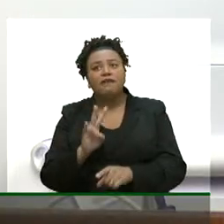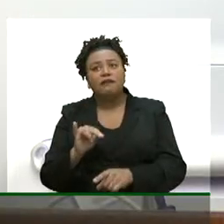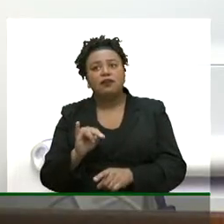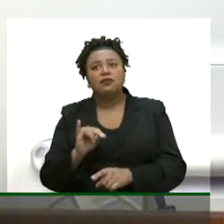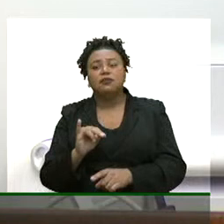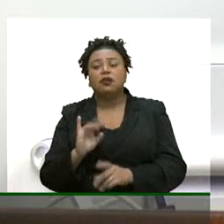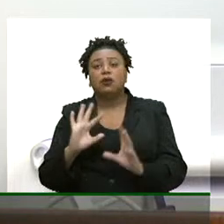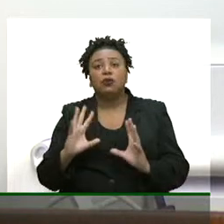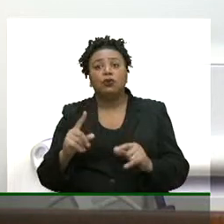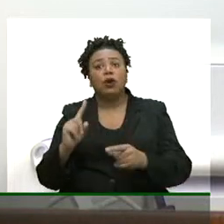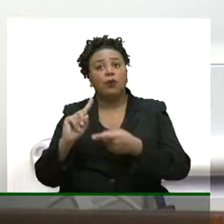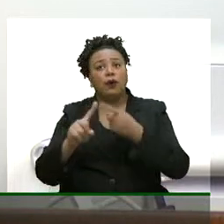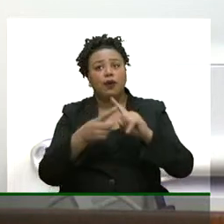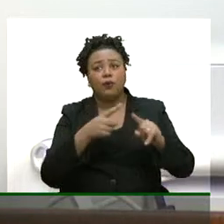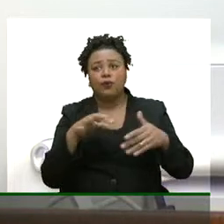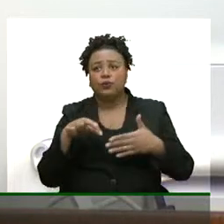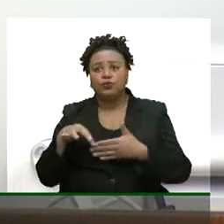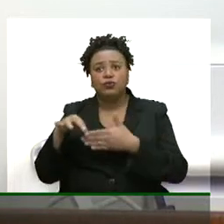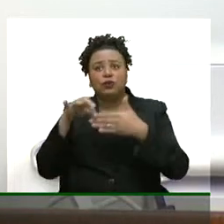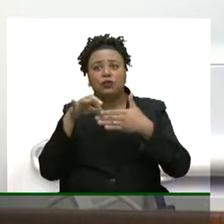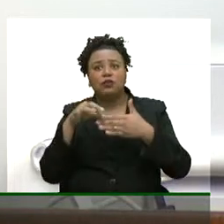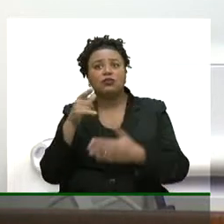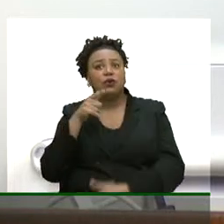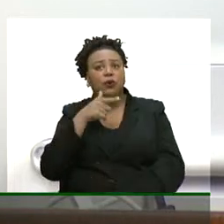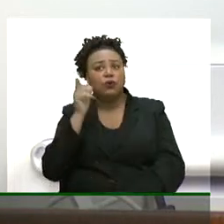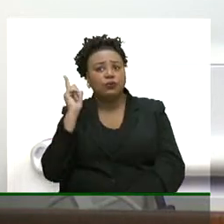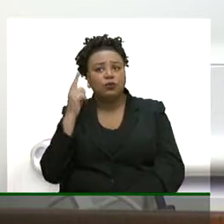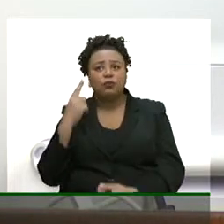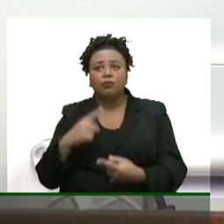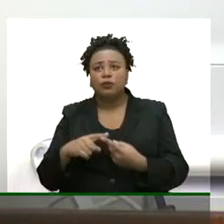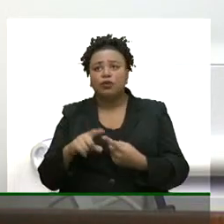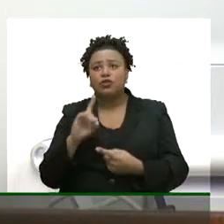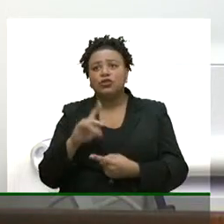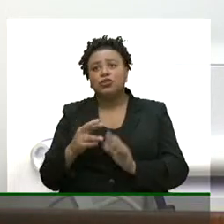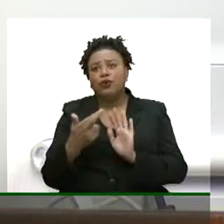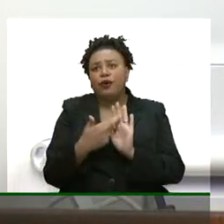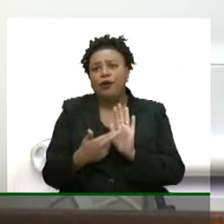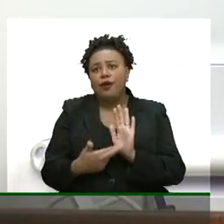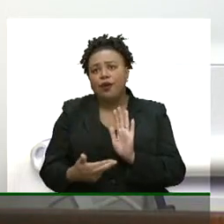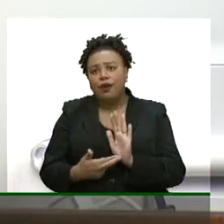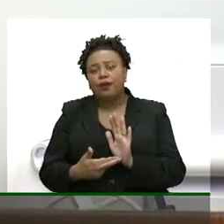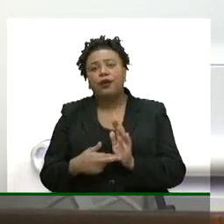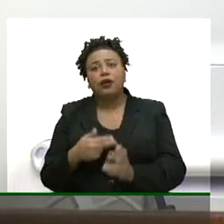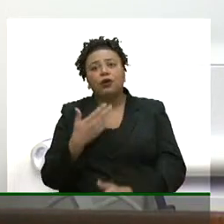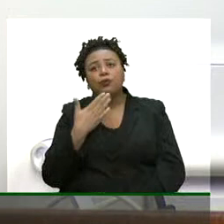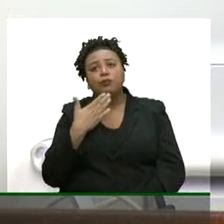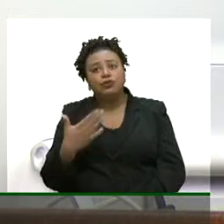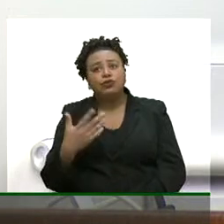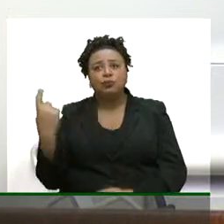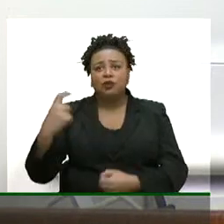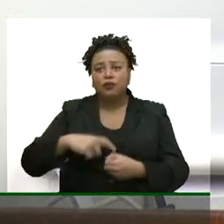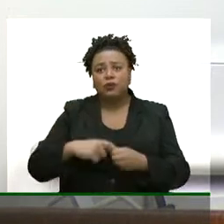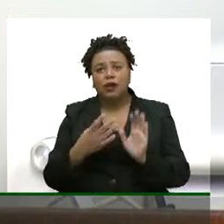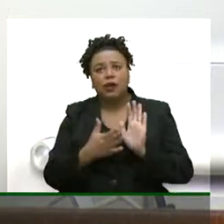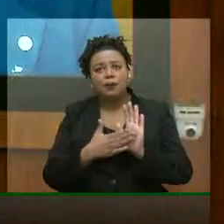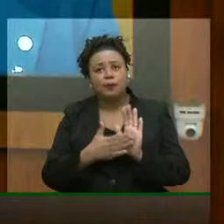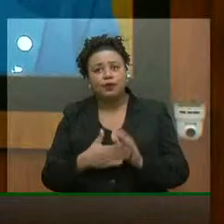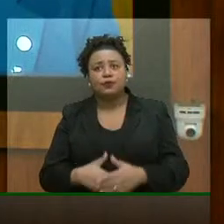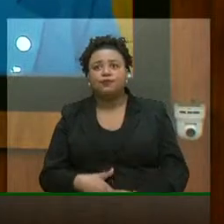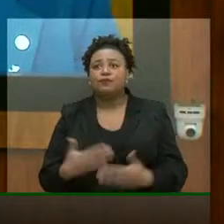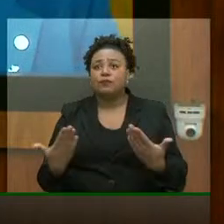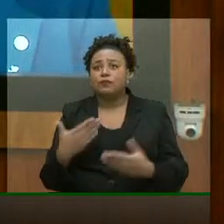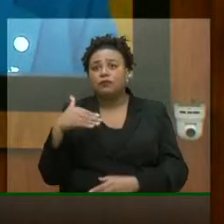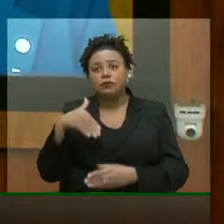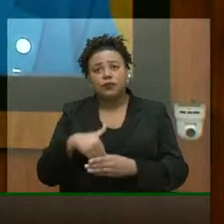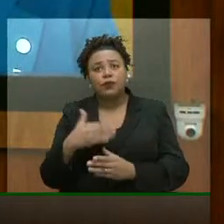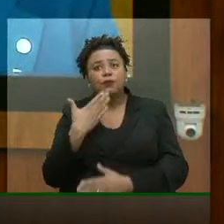sumária, conforme o acordo de líderes firmado ontem, pois é meramente regimental, tendo em vista a solicitação da devolução da proposição. Em